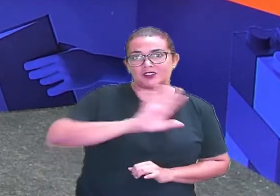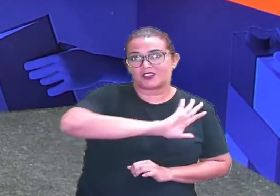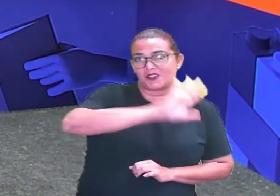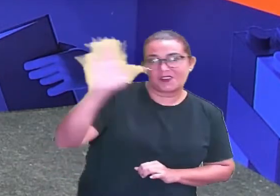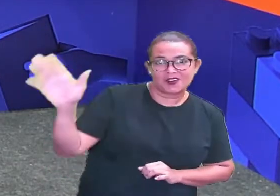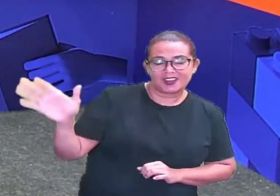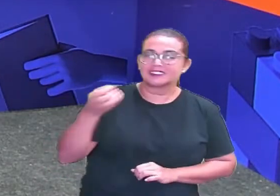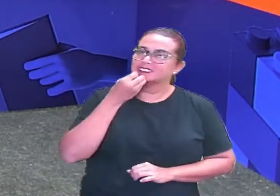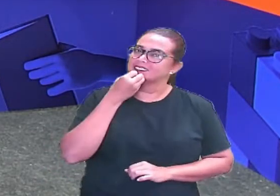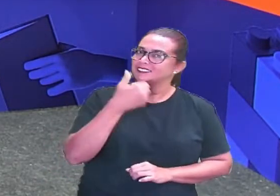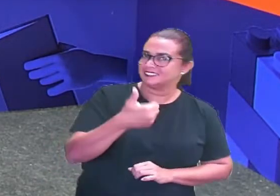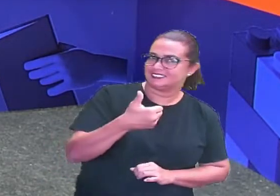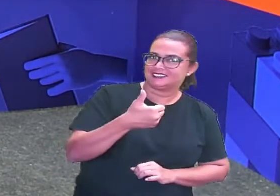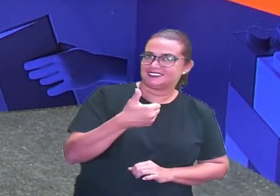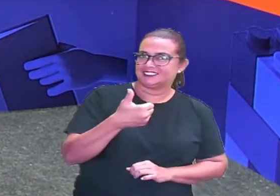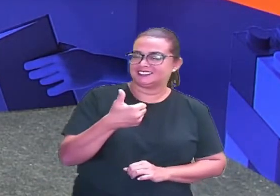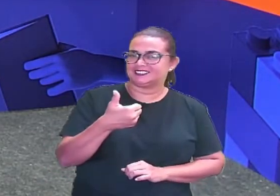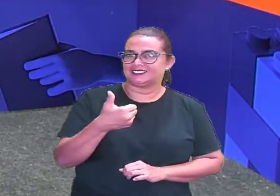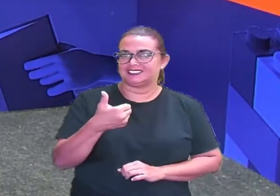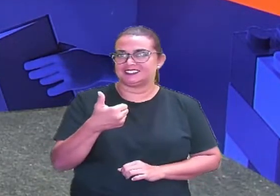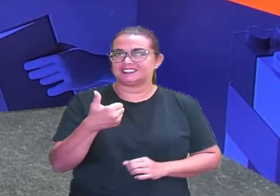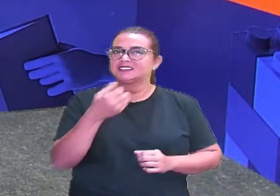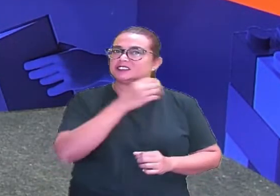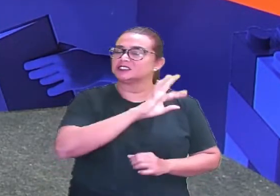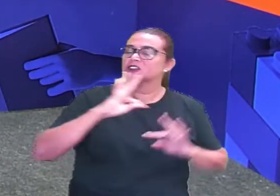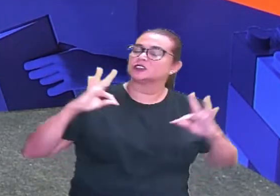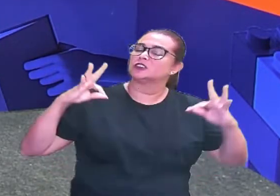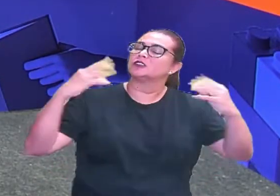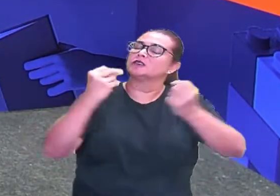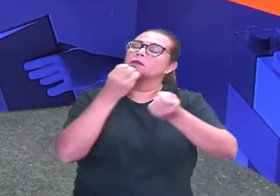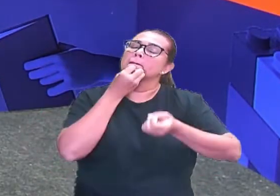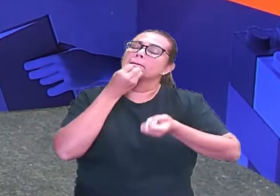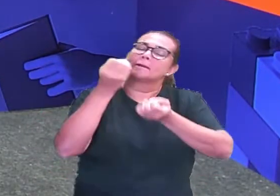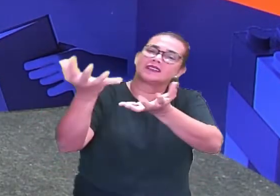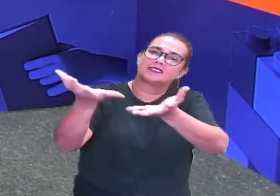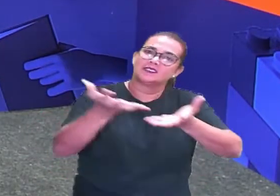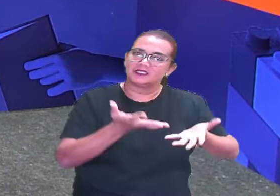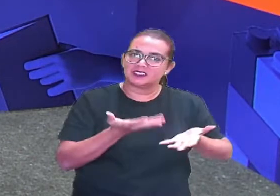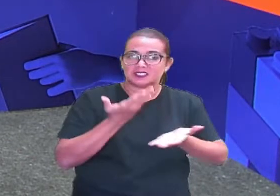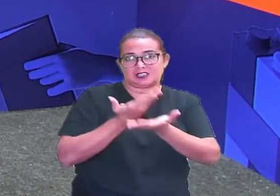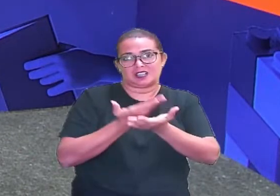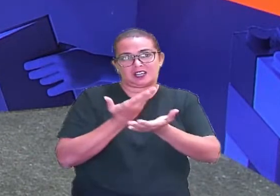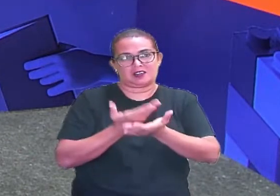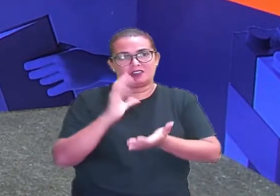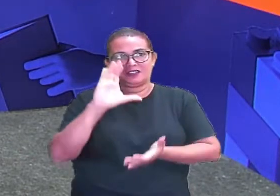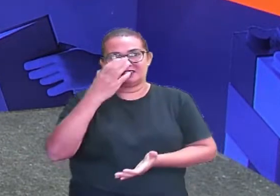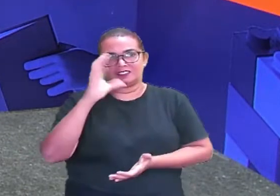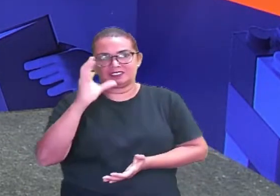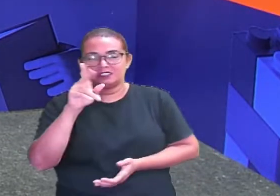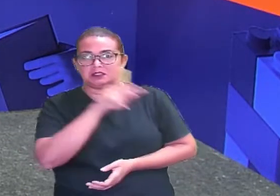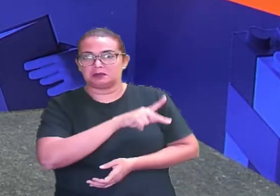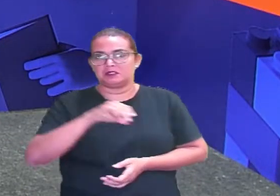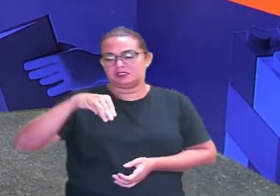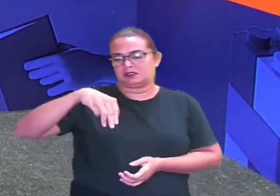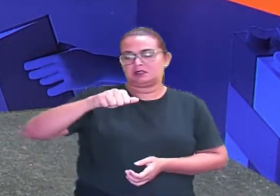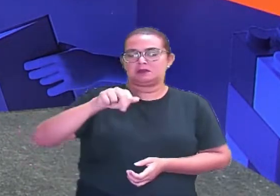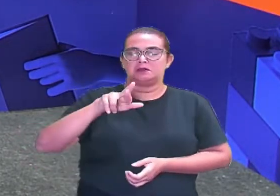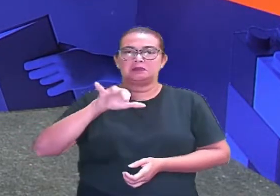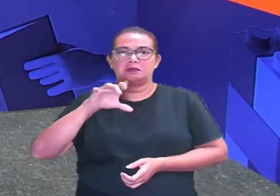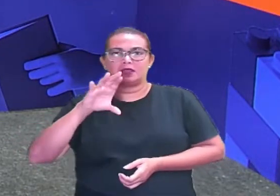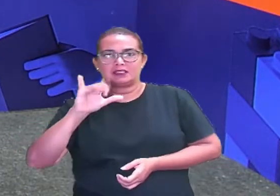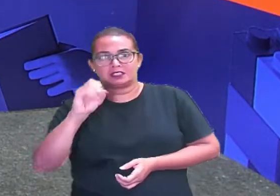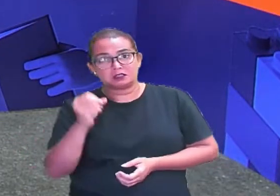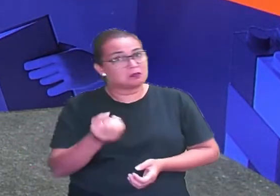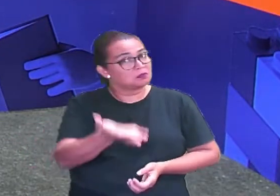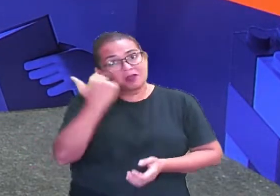Olá, meus queridos, minhas queridas, sejam todos e todas bem-vindas para mais uma aula de ciência com o professor Márcio Lima. Vamos